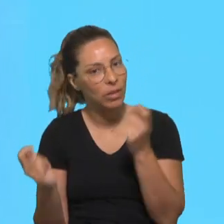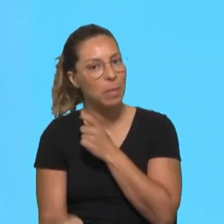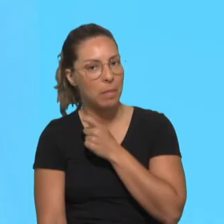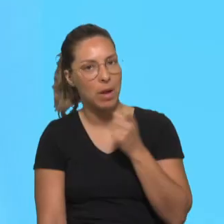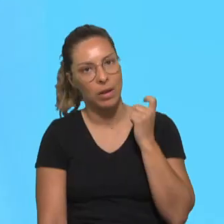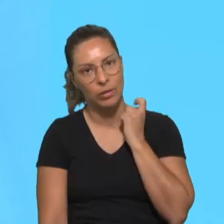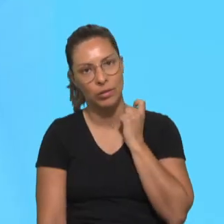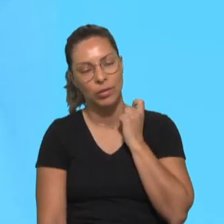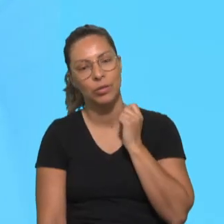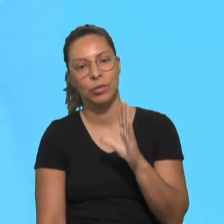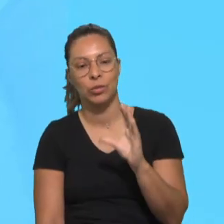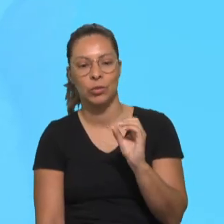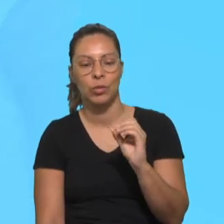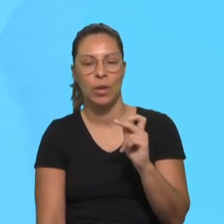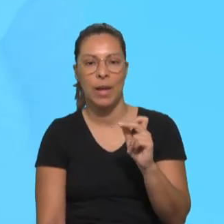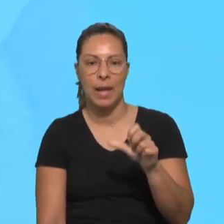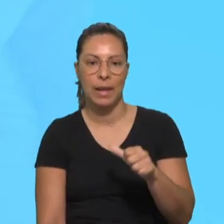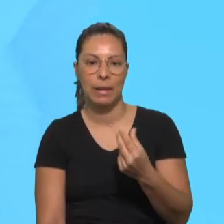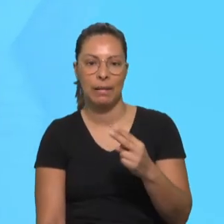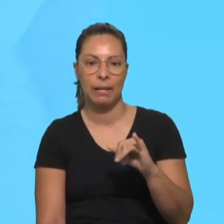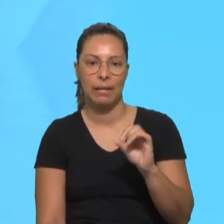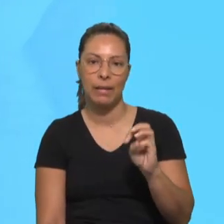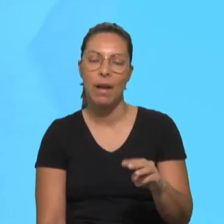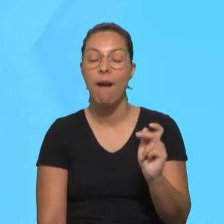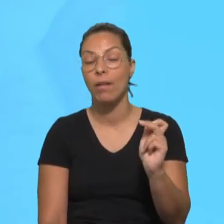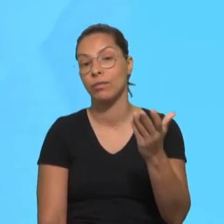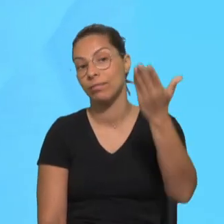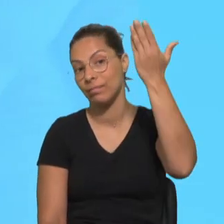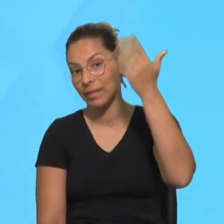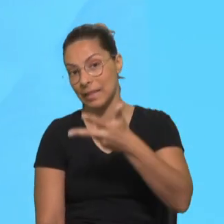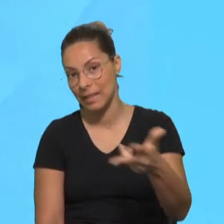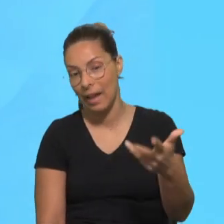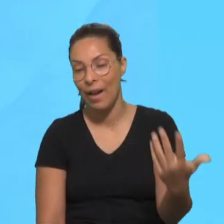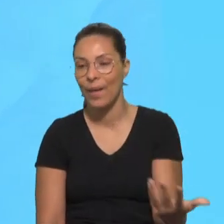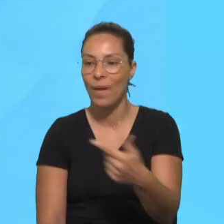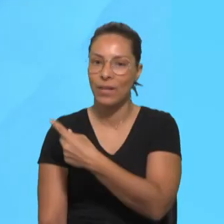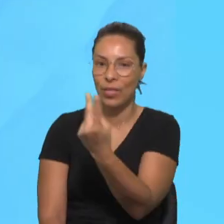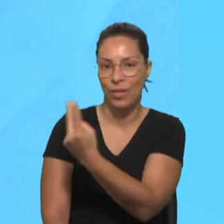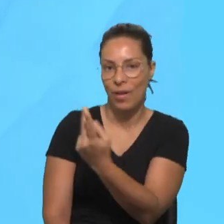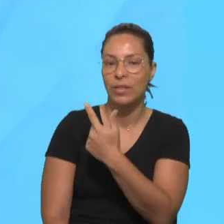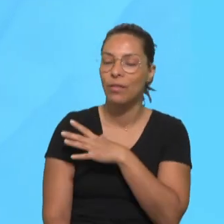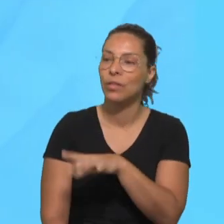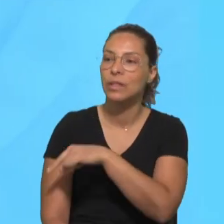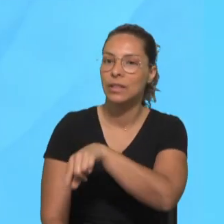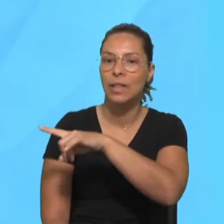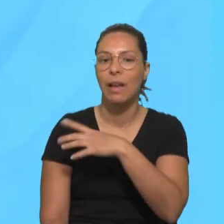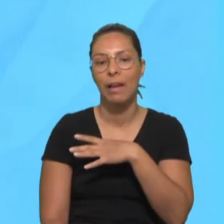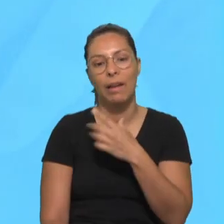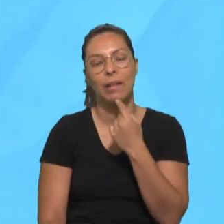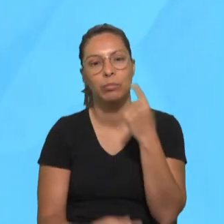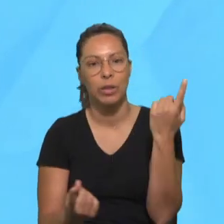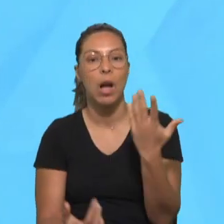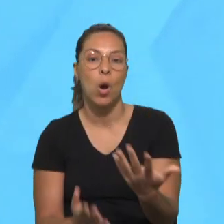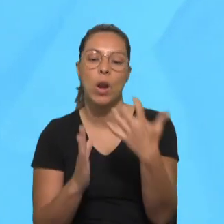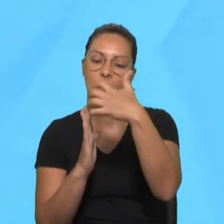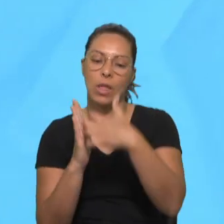Monsenhor Joaquim Alves Braz também procurou trazer há 100 anos e que as cooperadoras da família procuram atualizar. Convidava-vos agora a